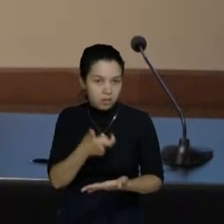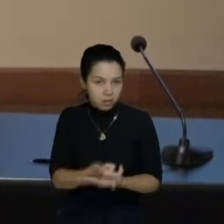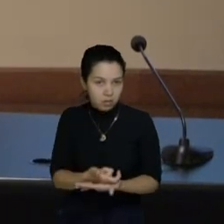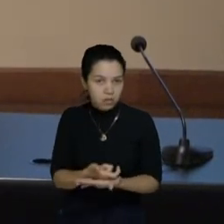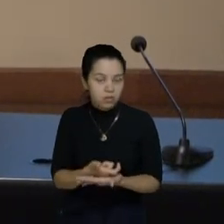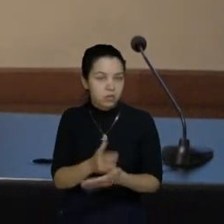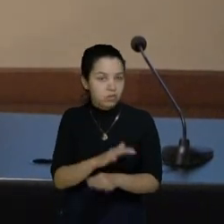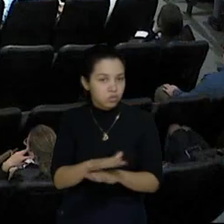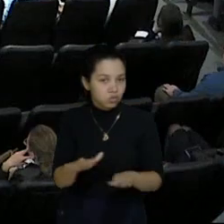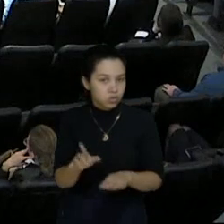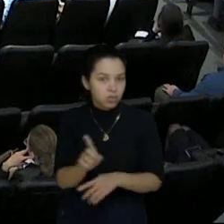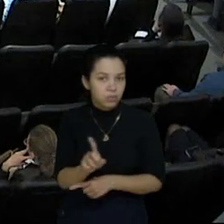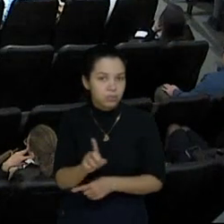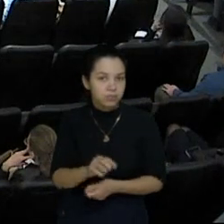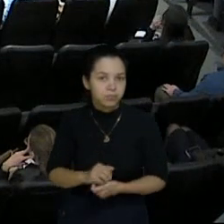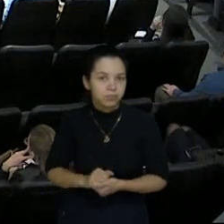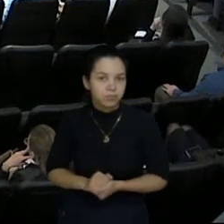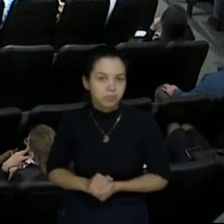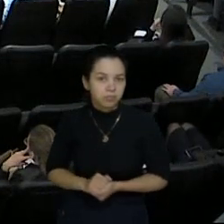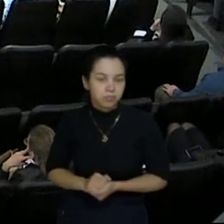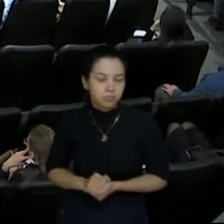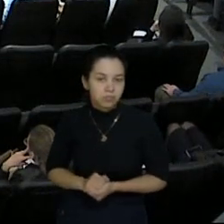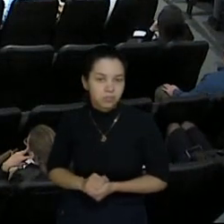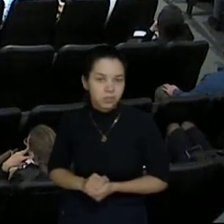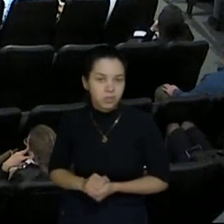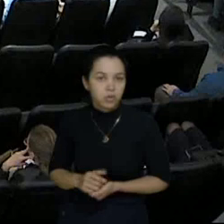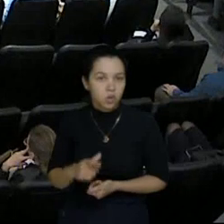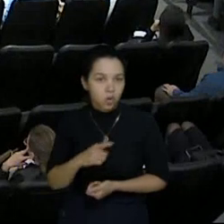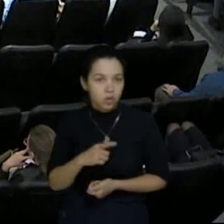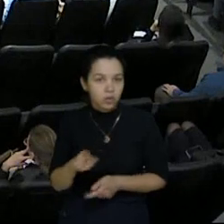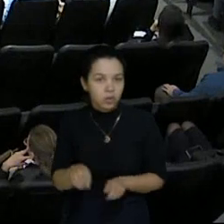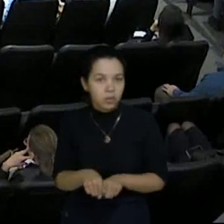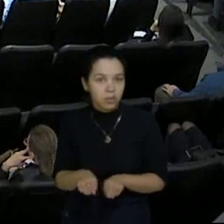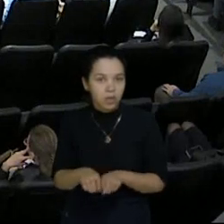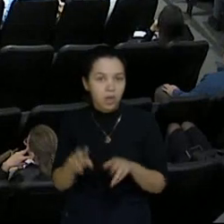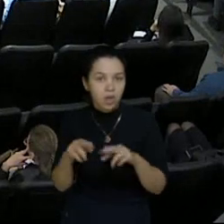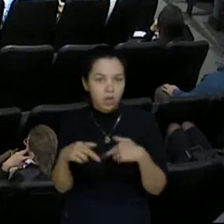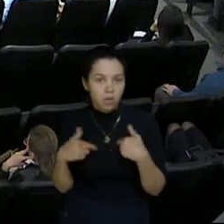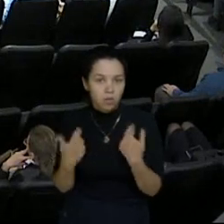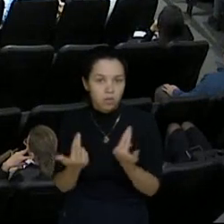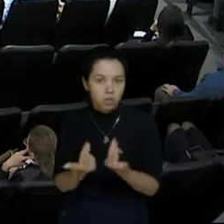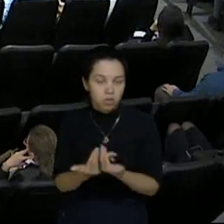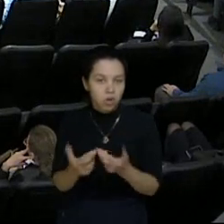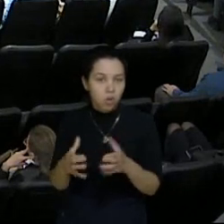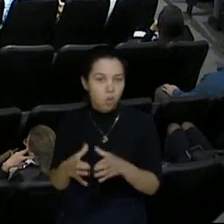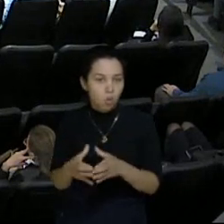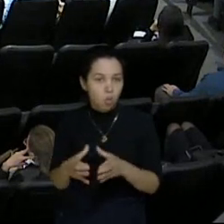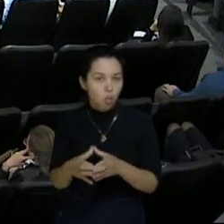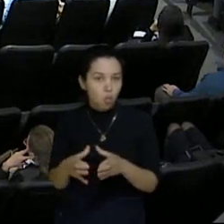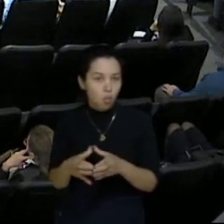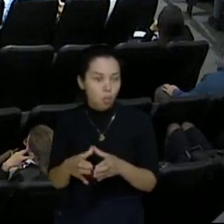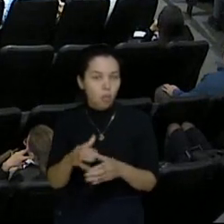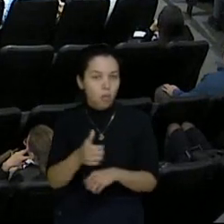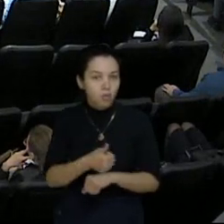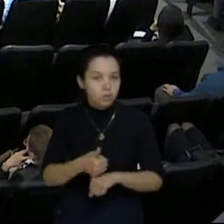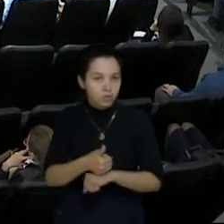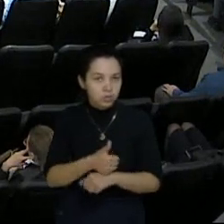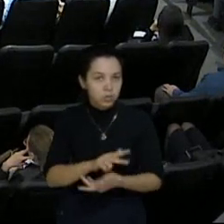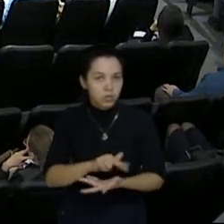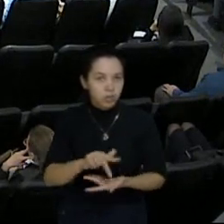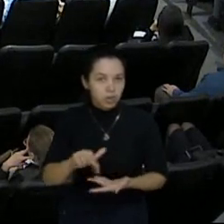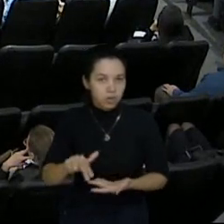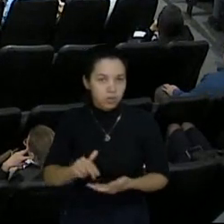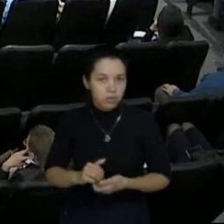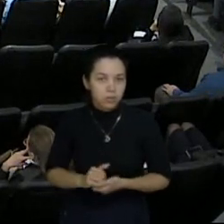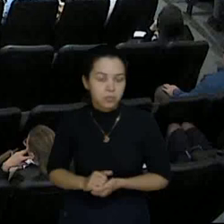aprendizagem e nós temos temos também algumas reuni as nossas reuniões de equipe multidisciplinar que a gente vai falar na